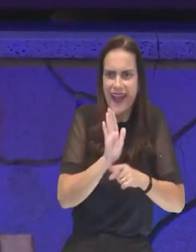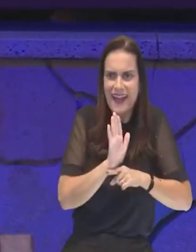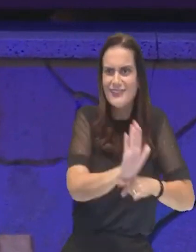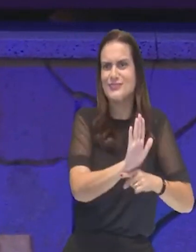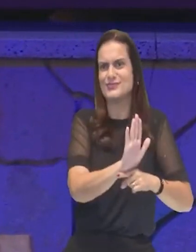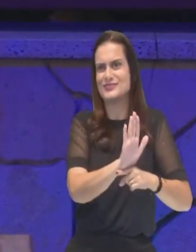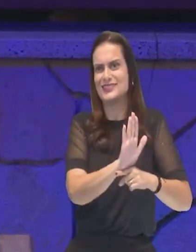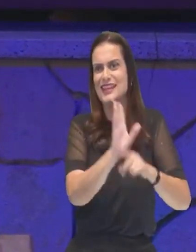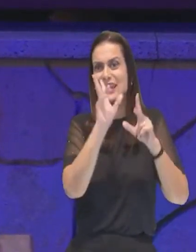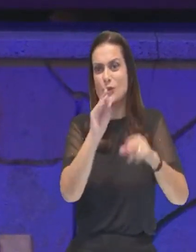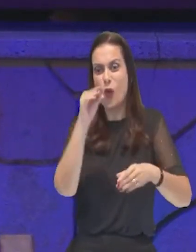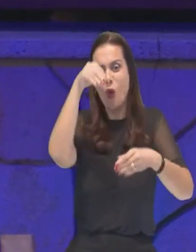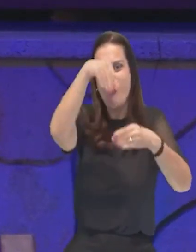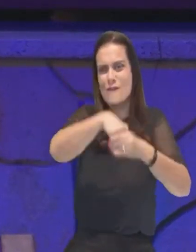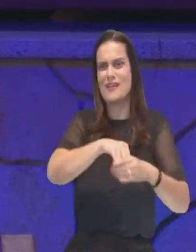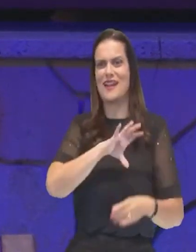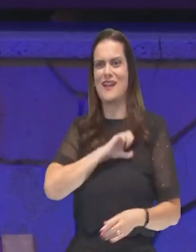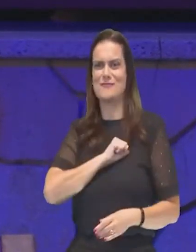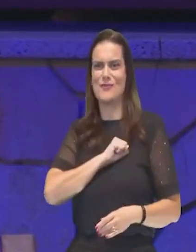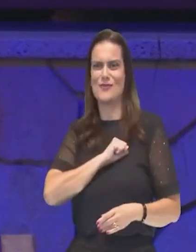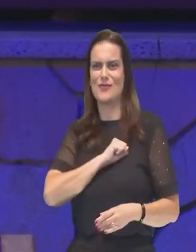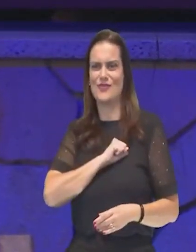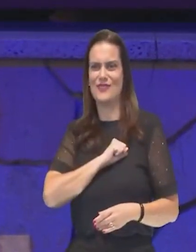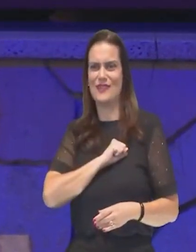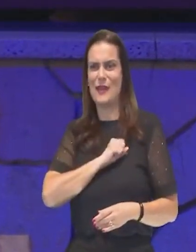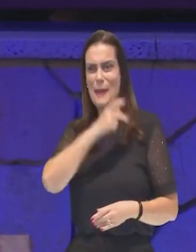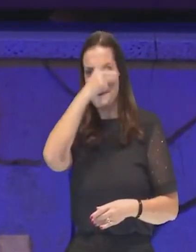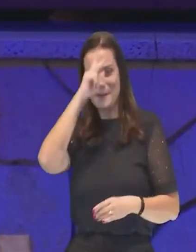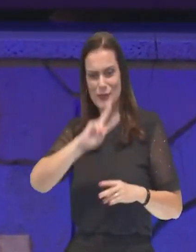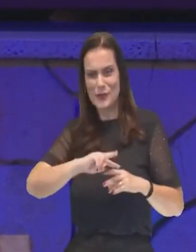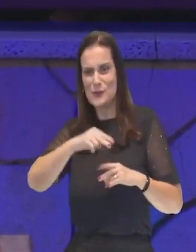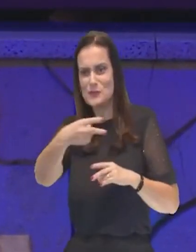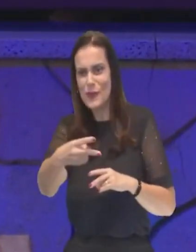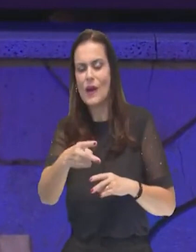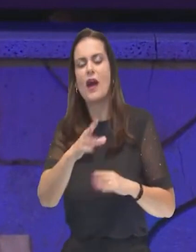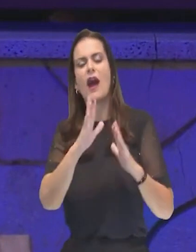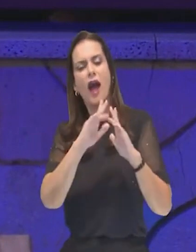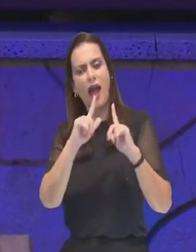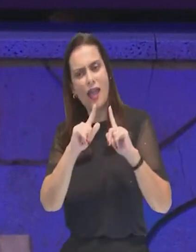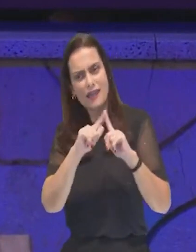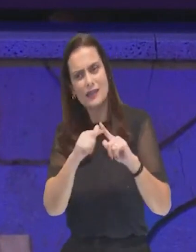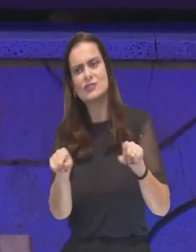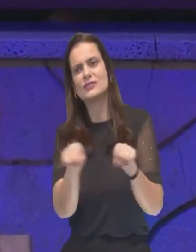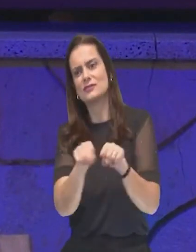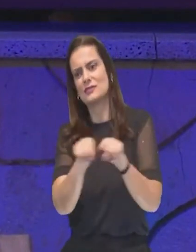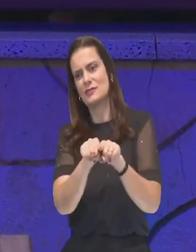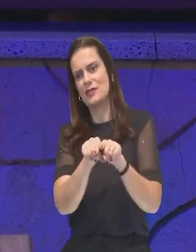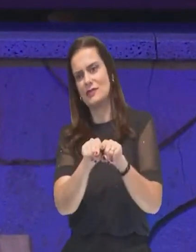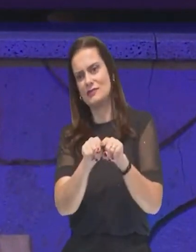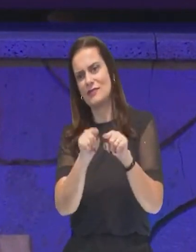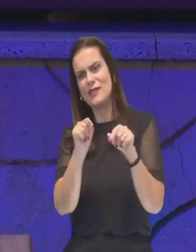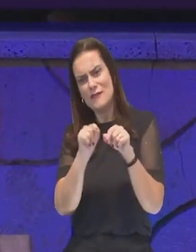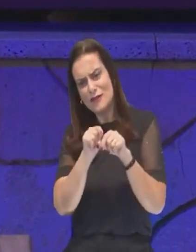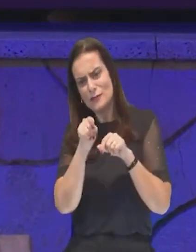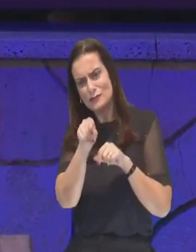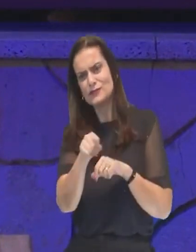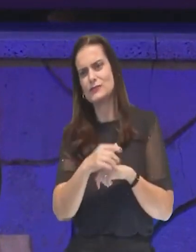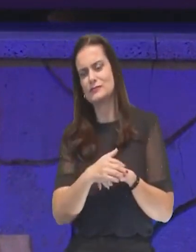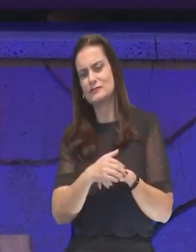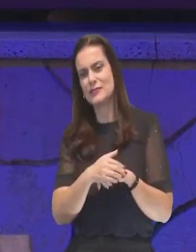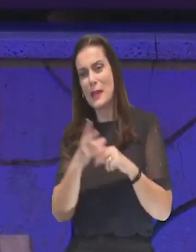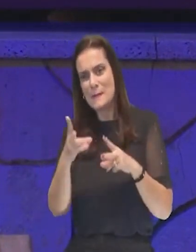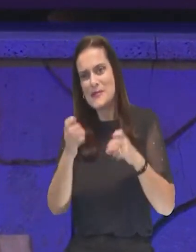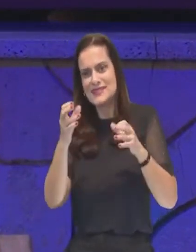uma oferta de amor ao seu próximo, à sua igreja também. Faça isso. Você perceberá,